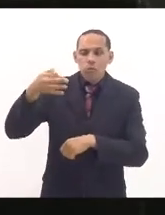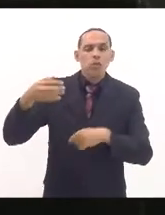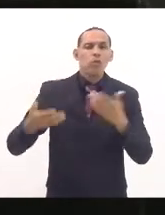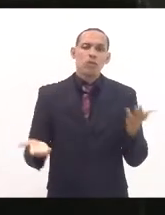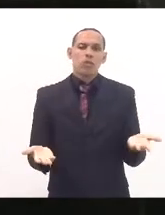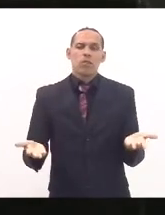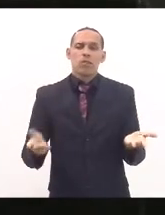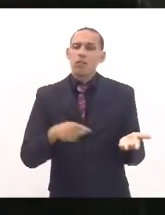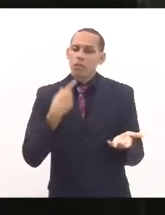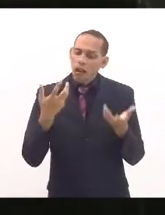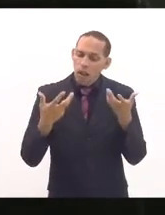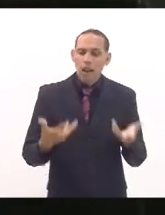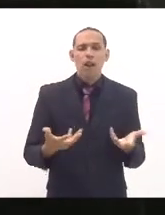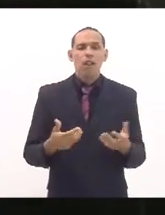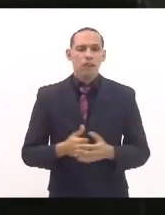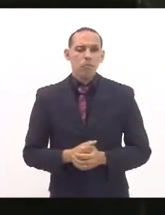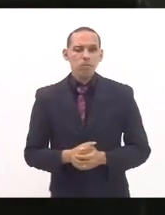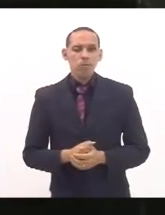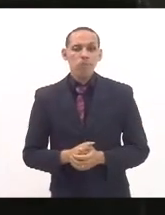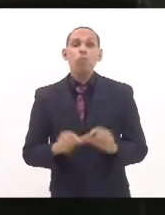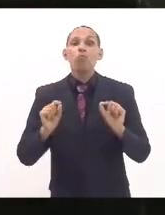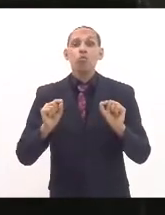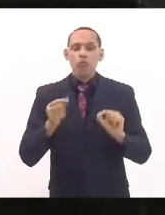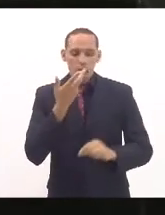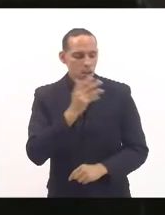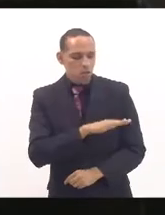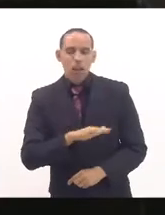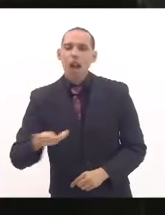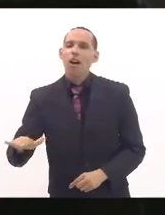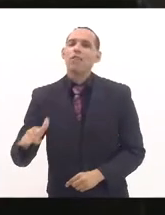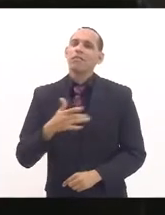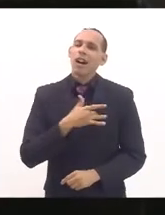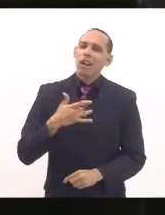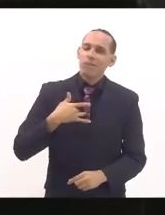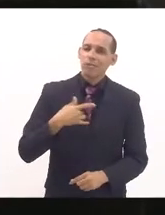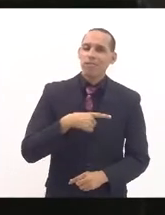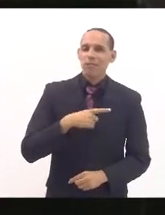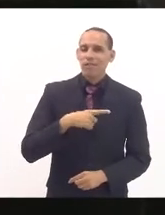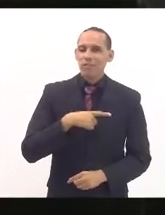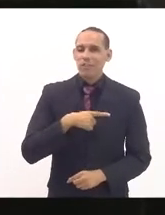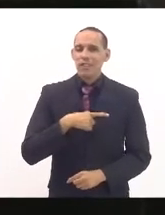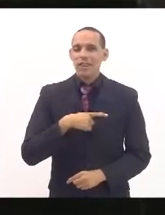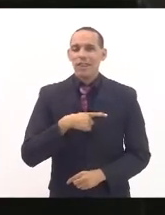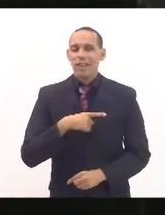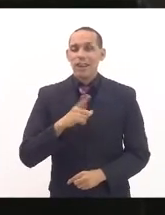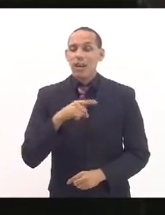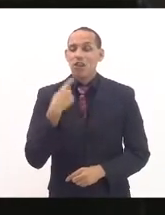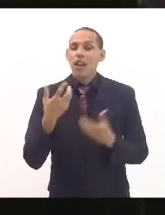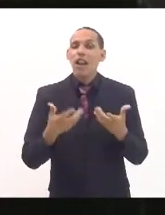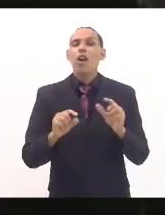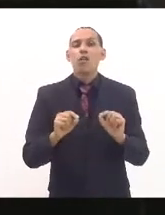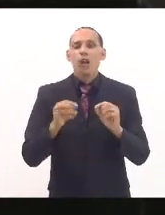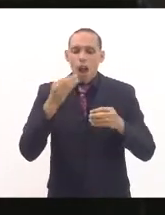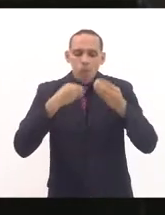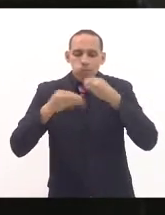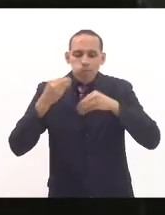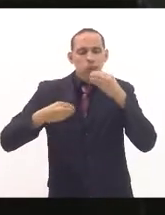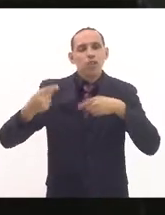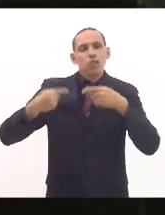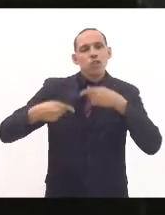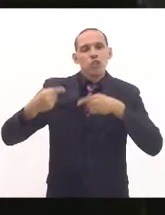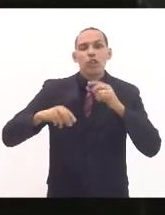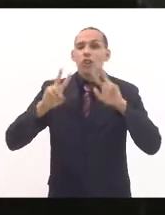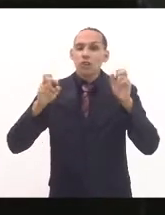contas, nós queremos, sim, crianças saudáveis. Nós queremos discutir a alimentação